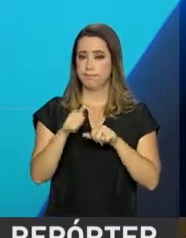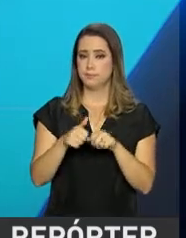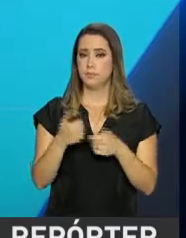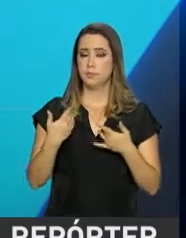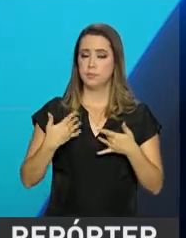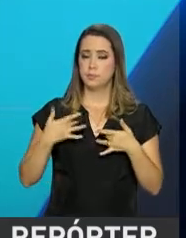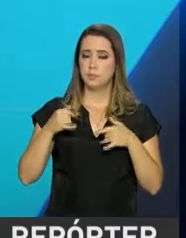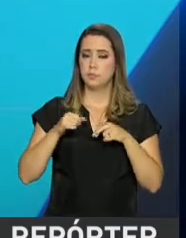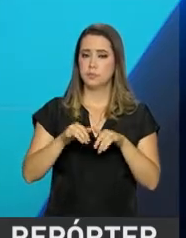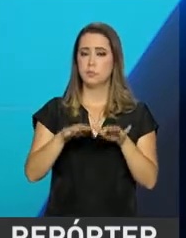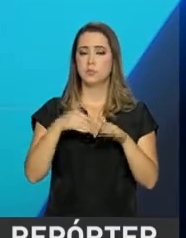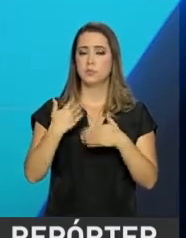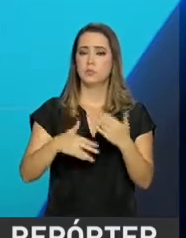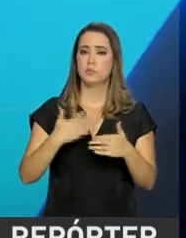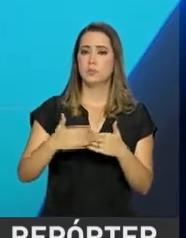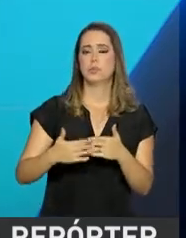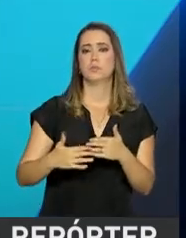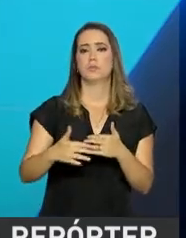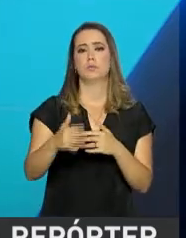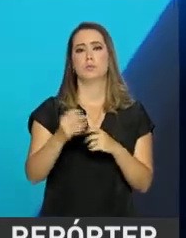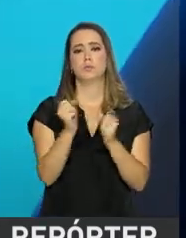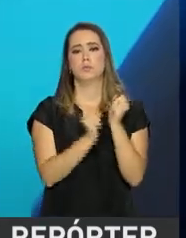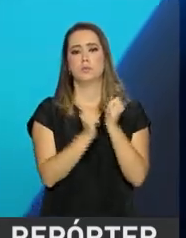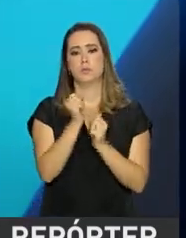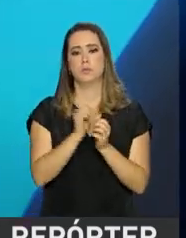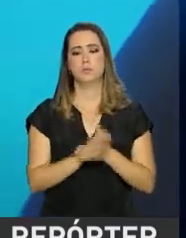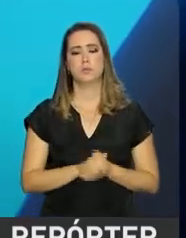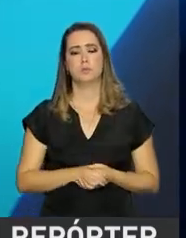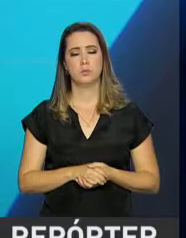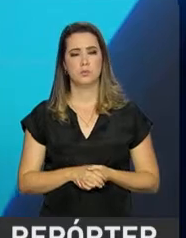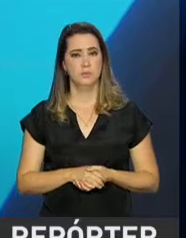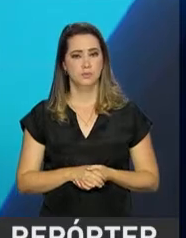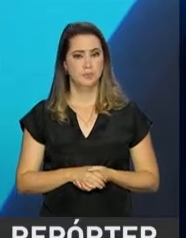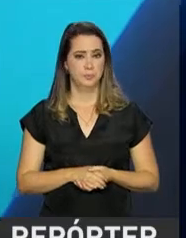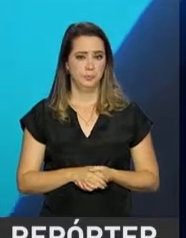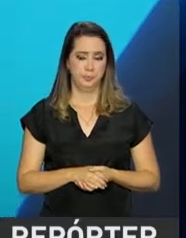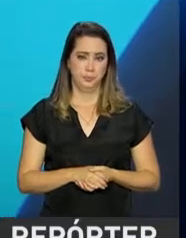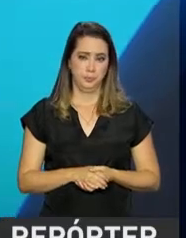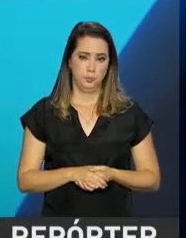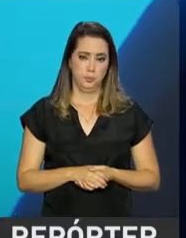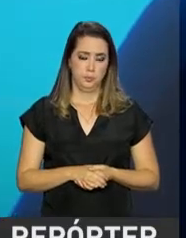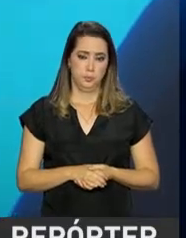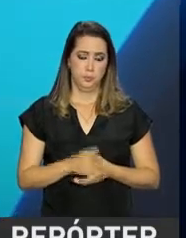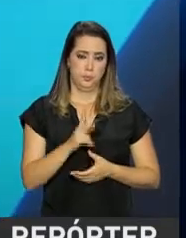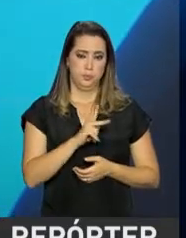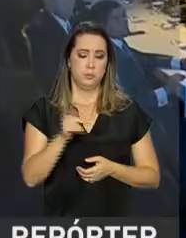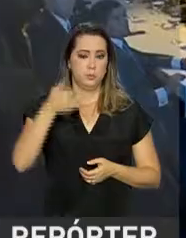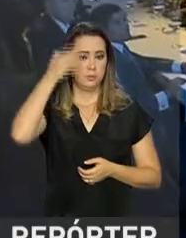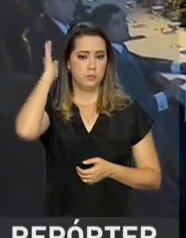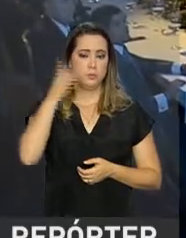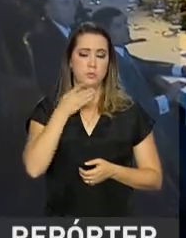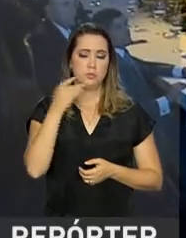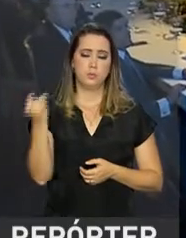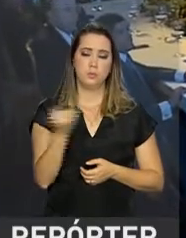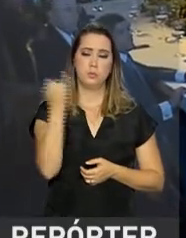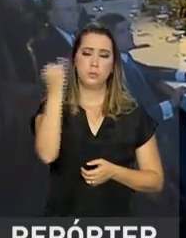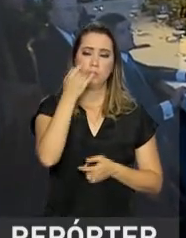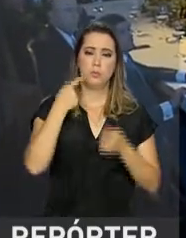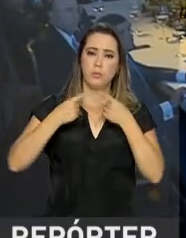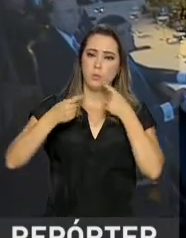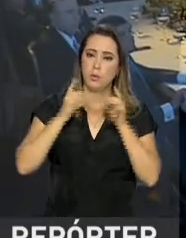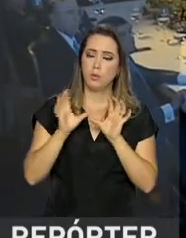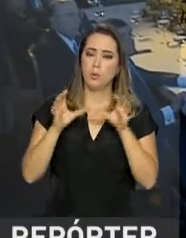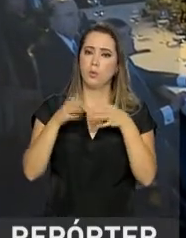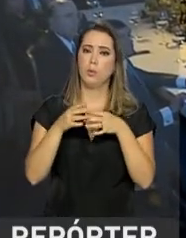fomento ao desenvolvimento industrial e o presidente michel temer ressaltou a importância do diálogo entre o setor público e privado